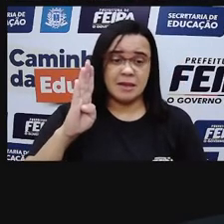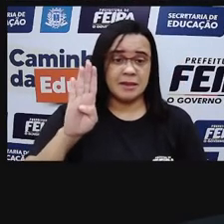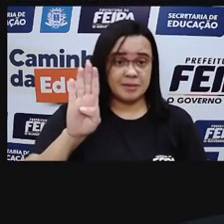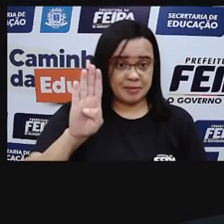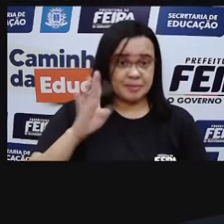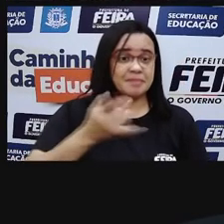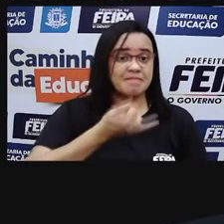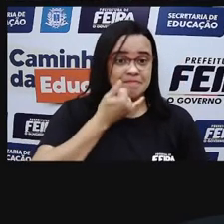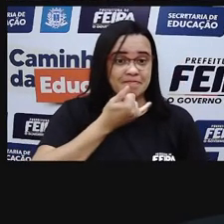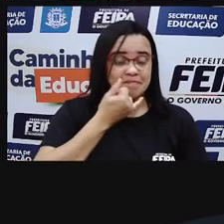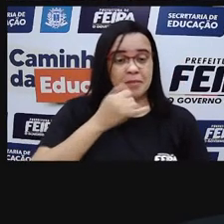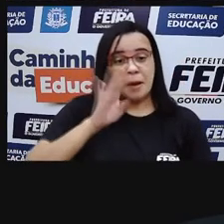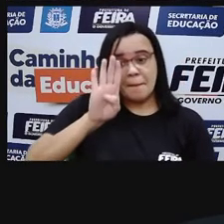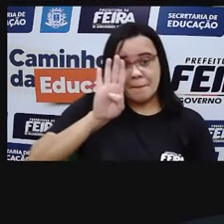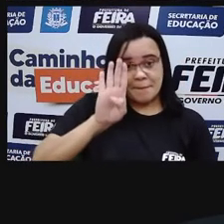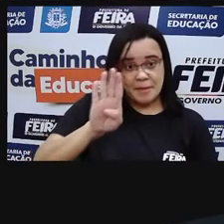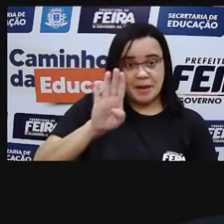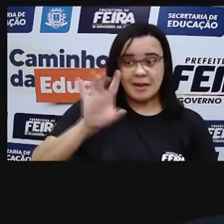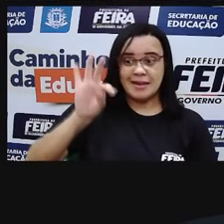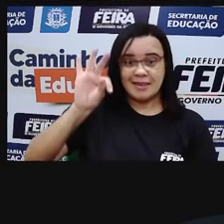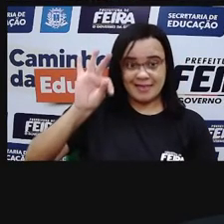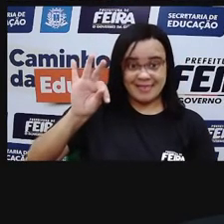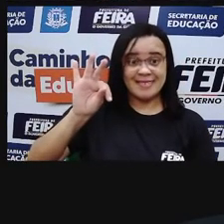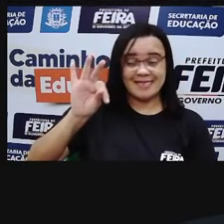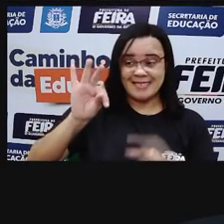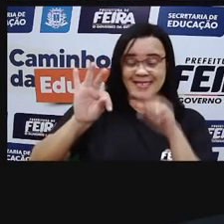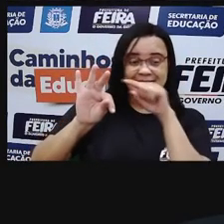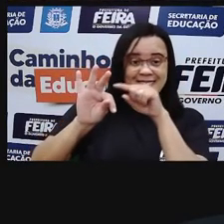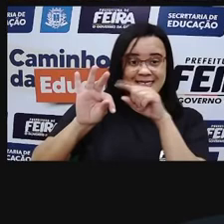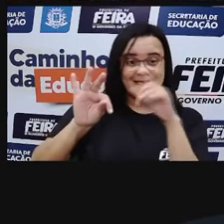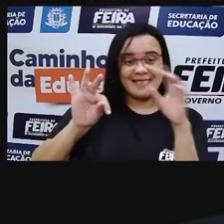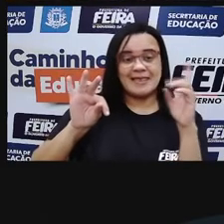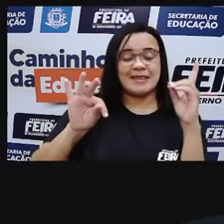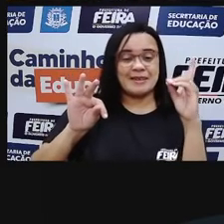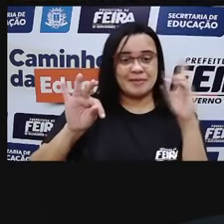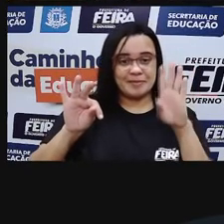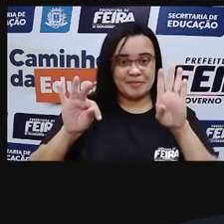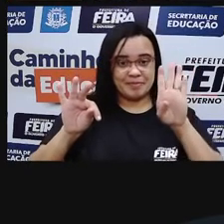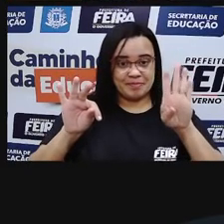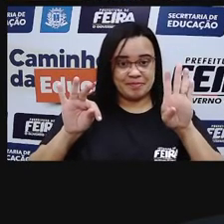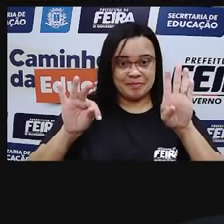uma coisa. Que as nossas células, né,